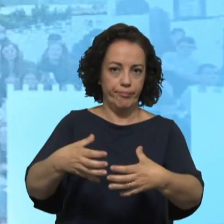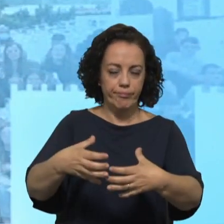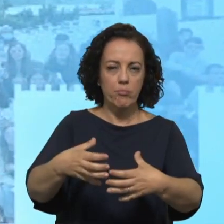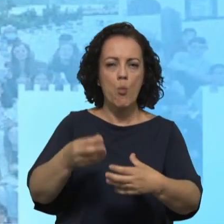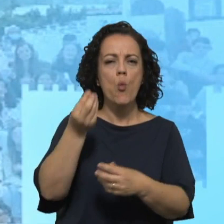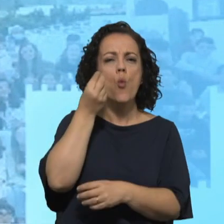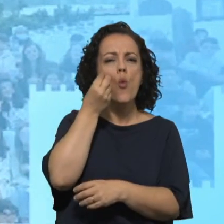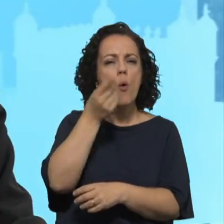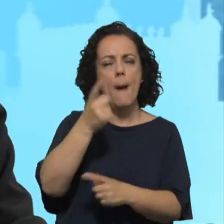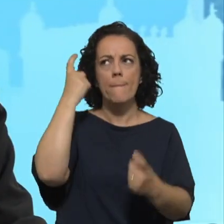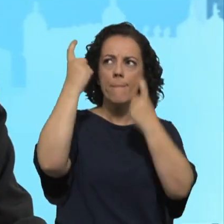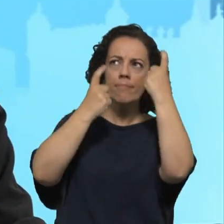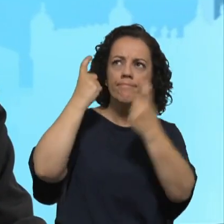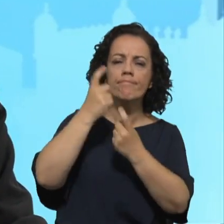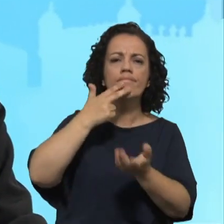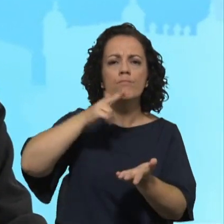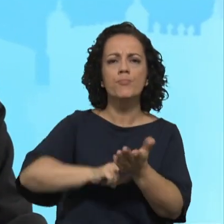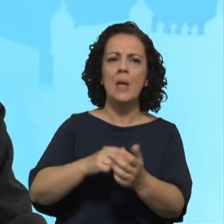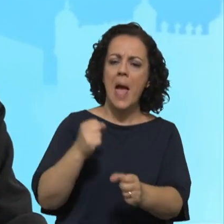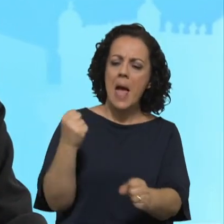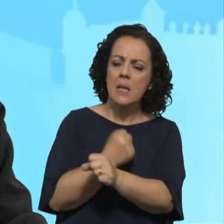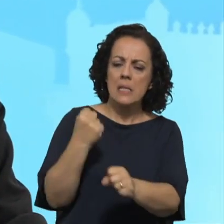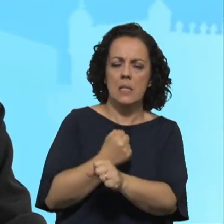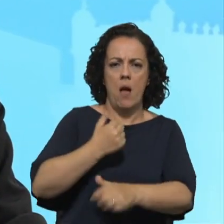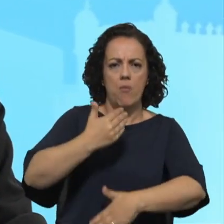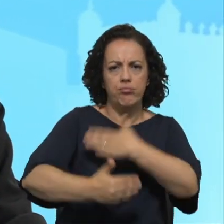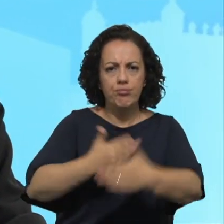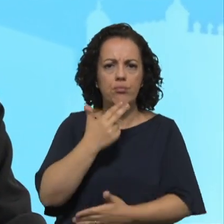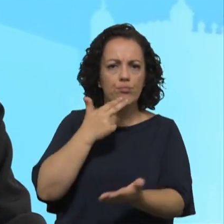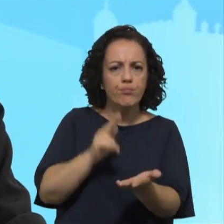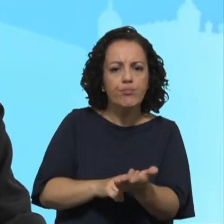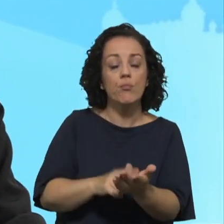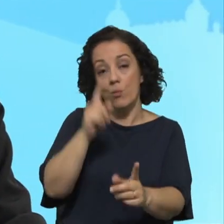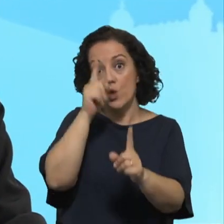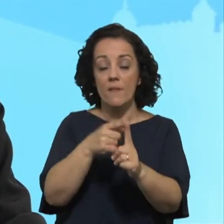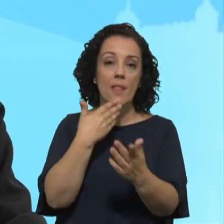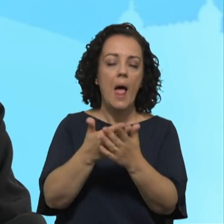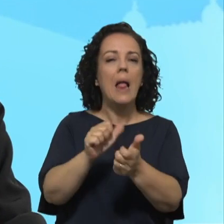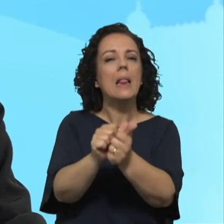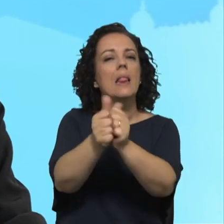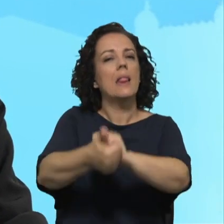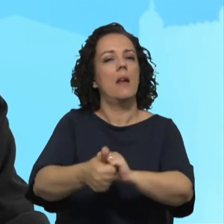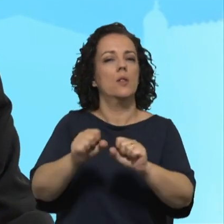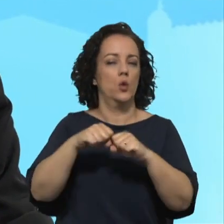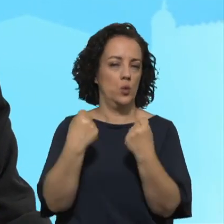desenho de uma ação que pretendeu ser transformadora de sociedade?